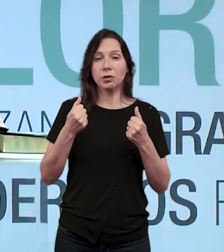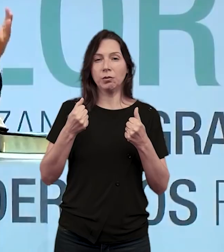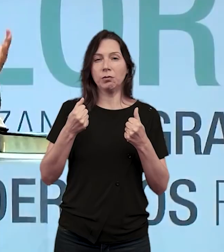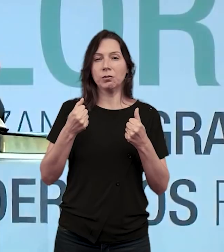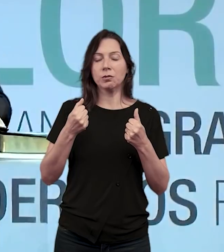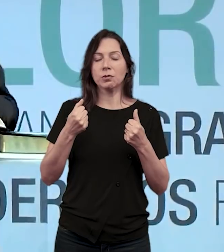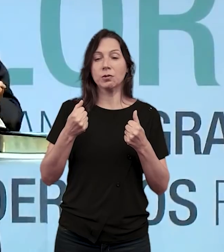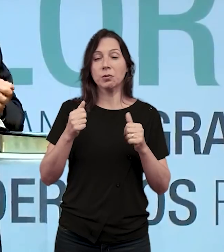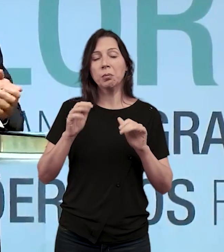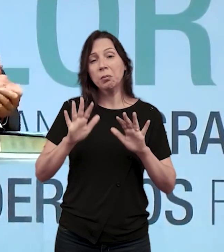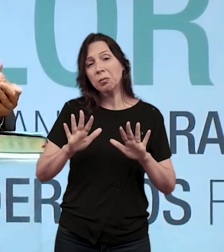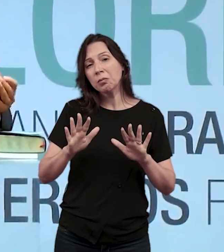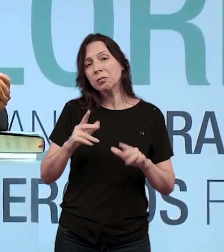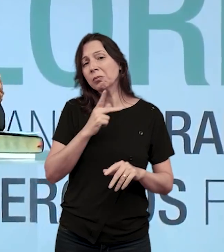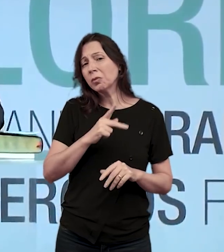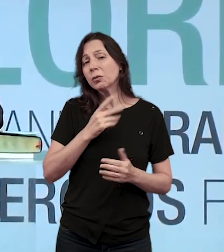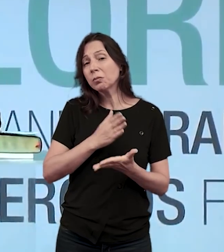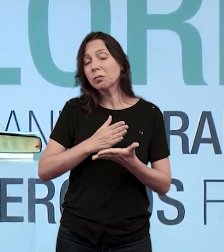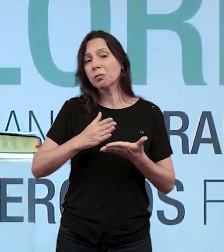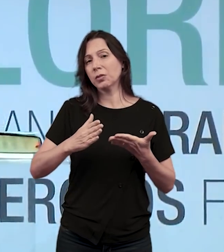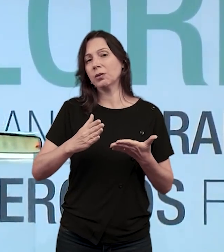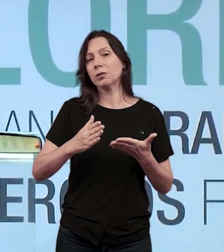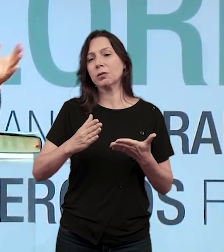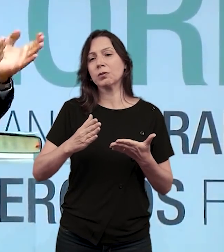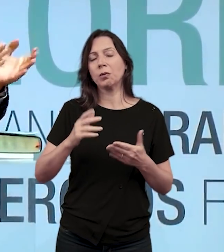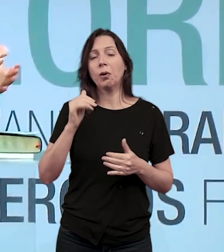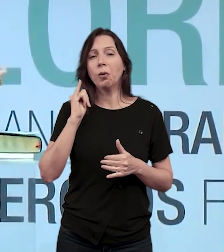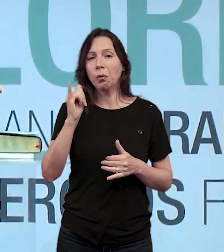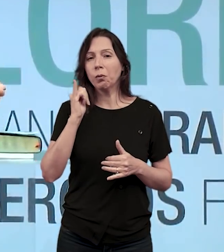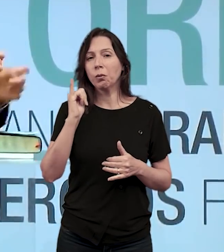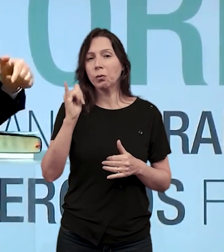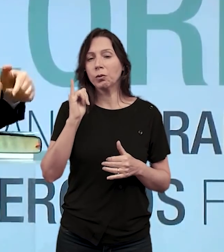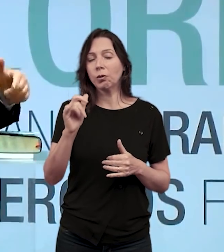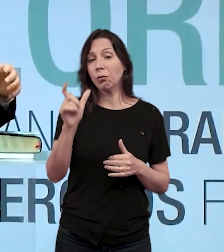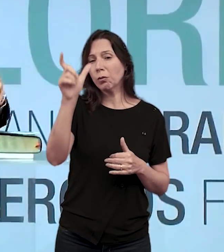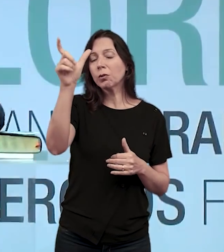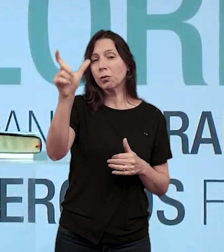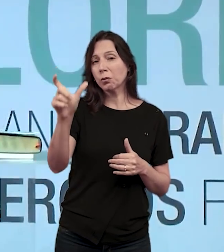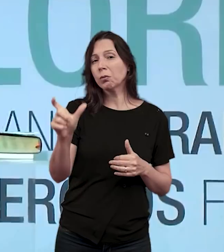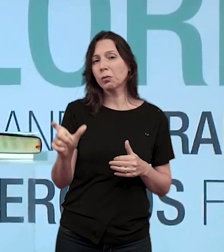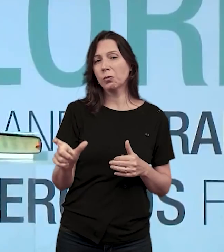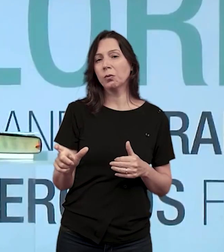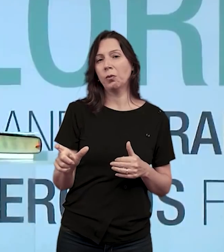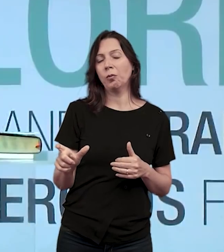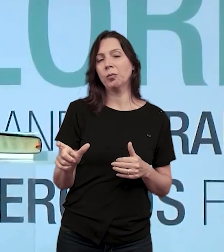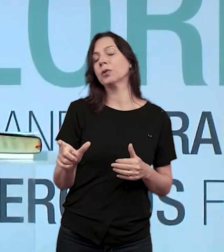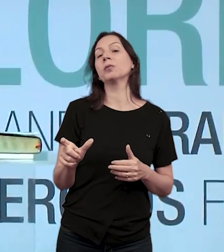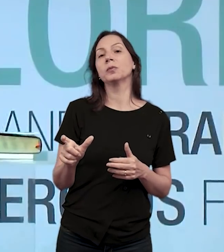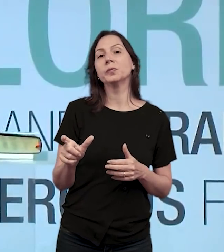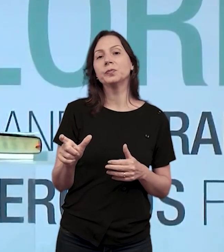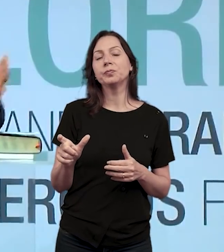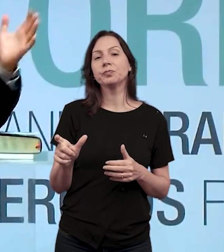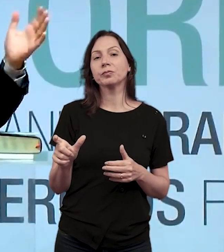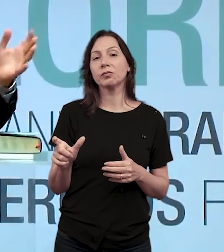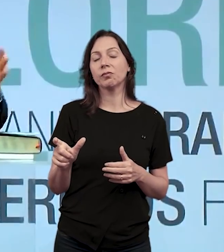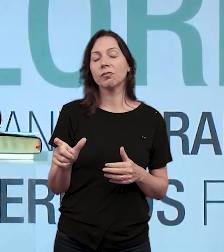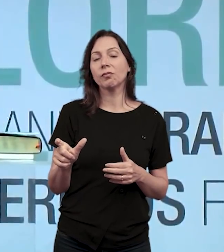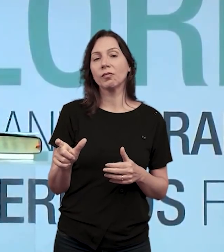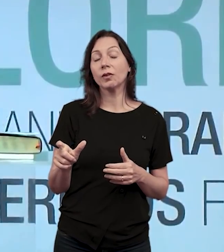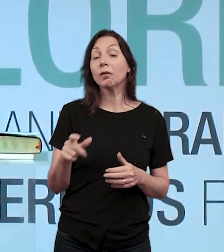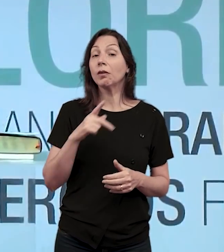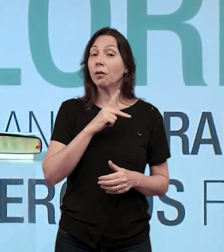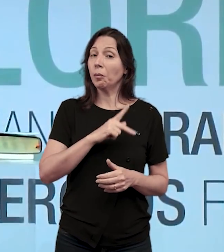começa a contar que um homem, e ele nem diz que é ele, mas o contexto é claro que é ele mesmo, teve uma